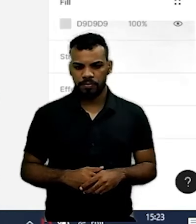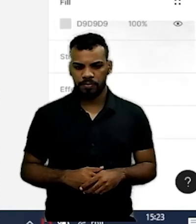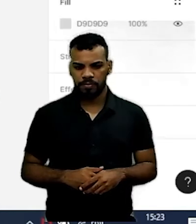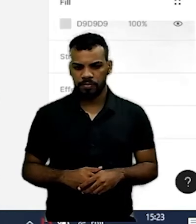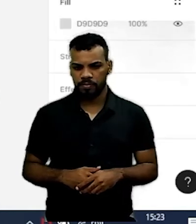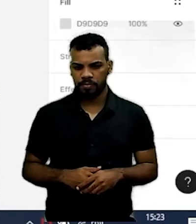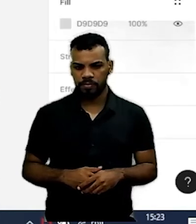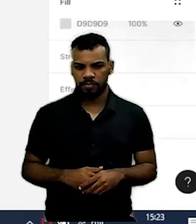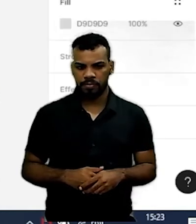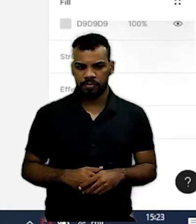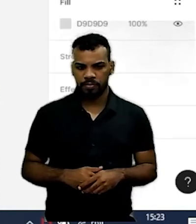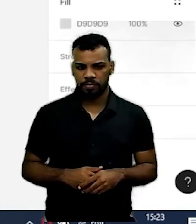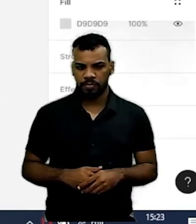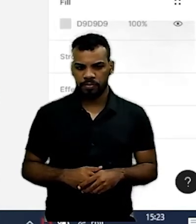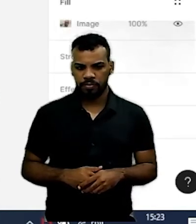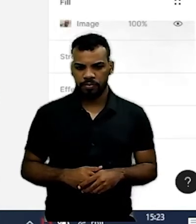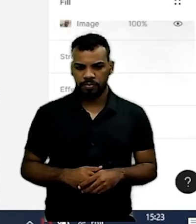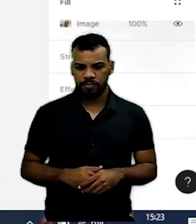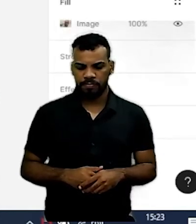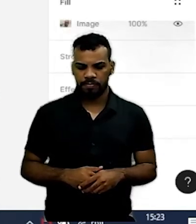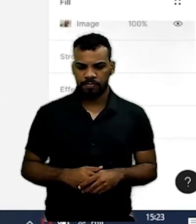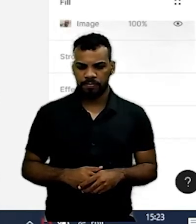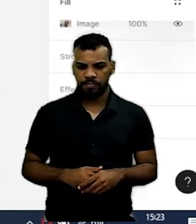Clico nela, Ctrl V.